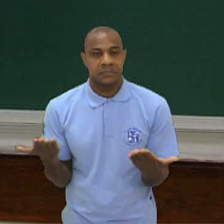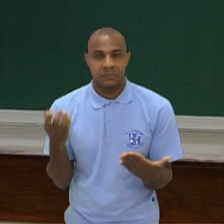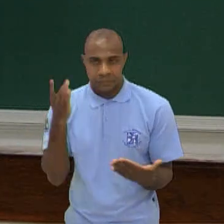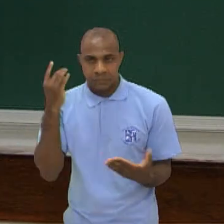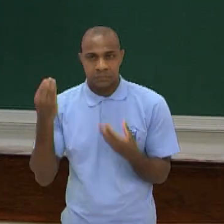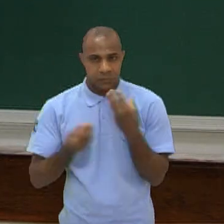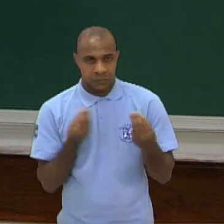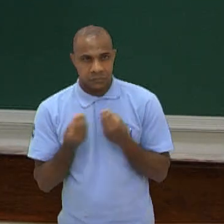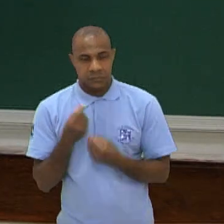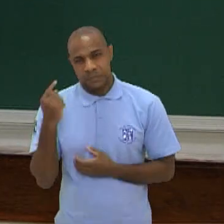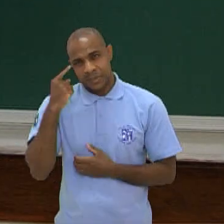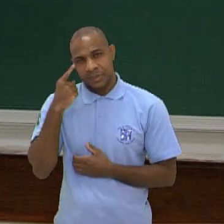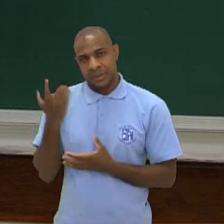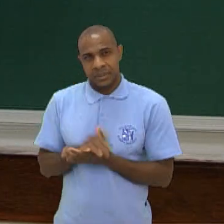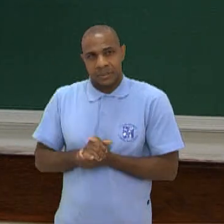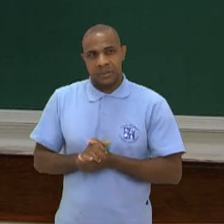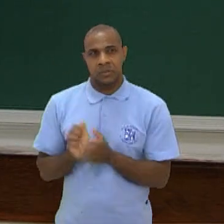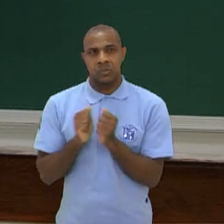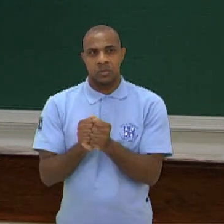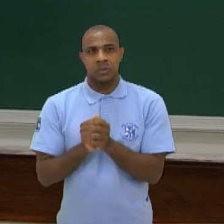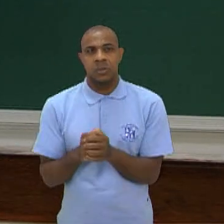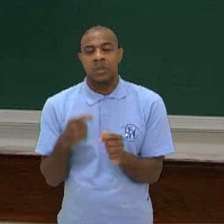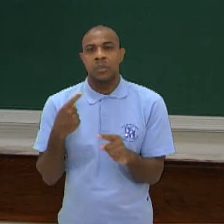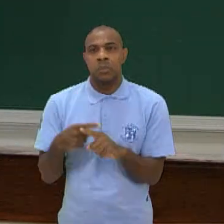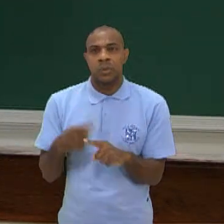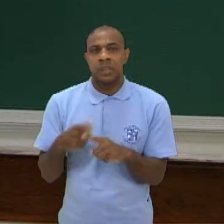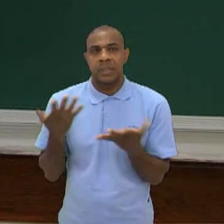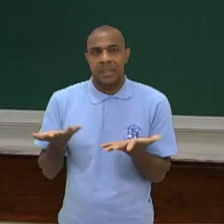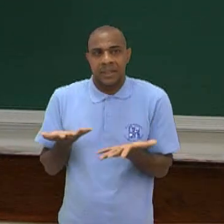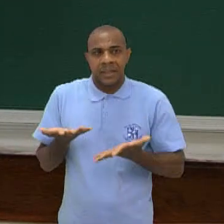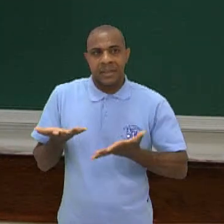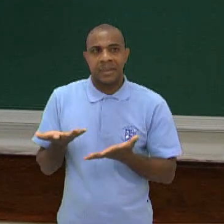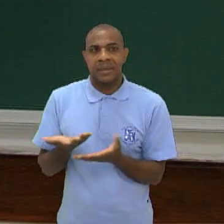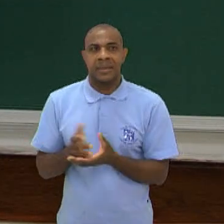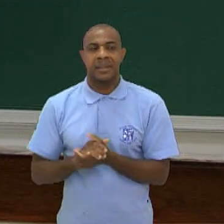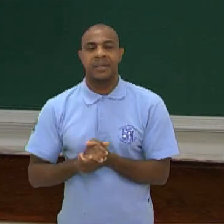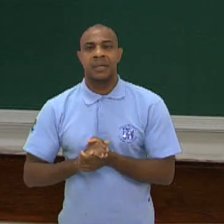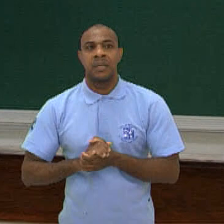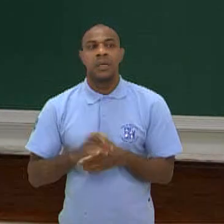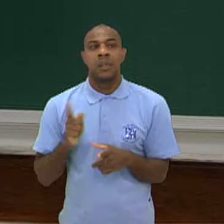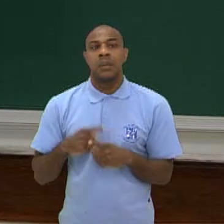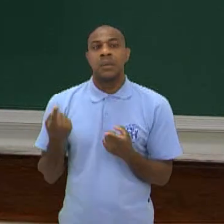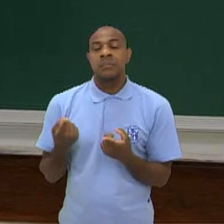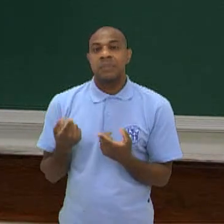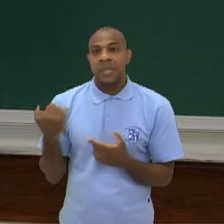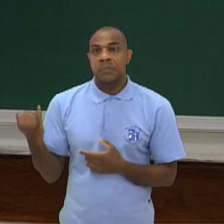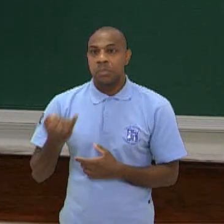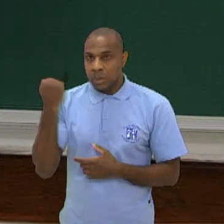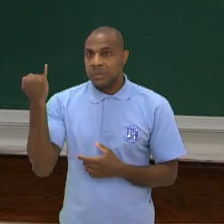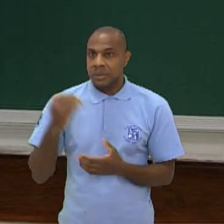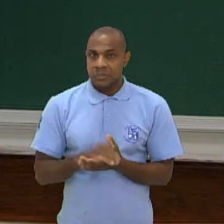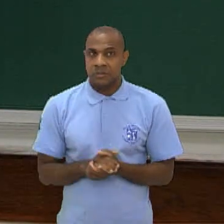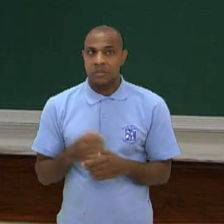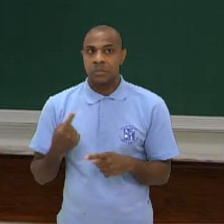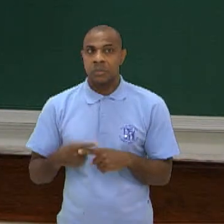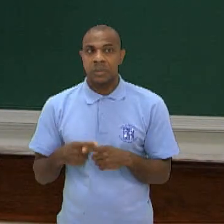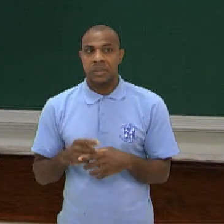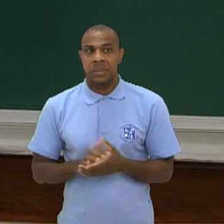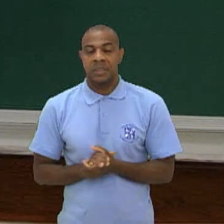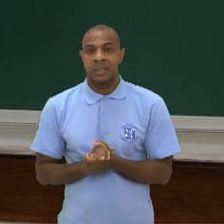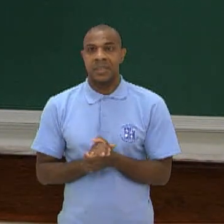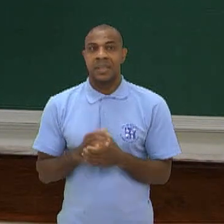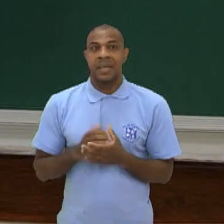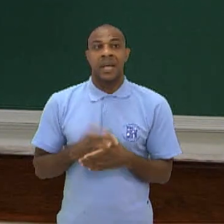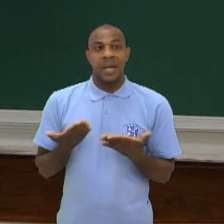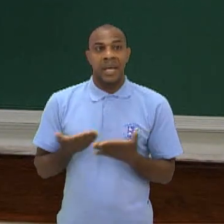Fácil? Vamos pensar aqui junto então. Por que é imprescindível, né? O gás carbônico ele é fonte de carbono inorgânico, porque ele está fora